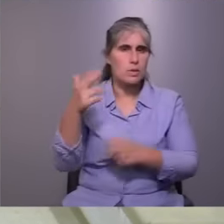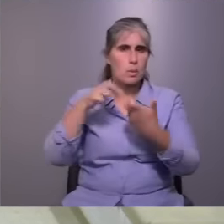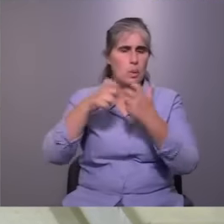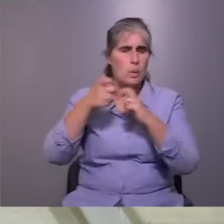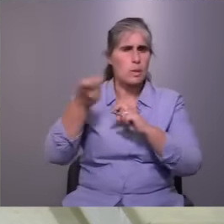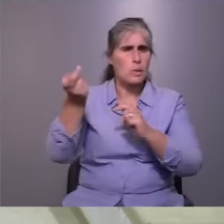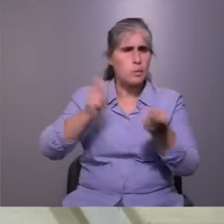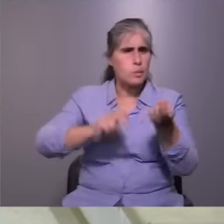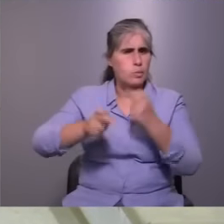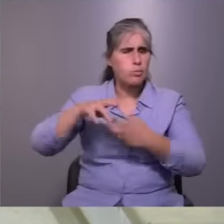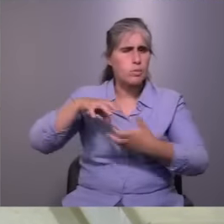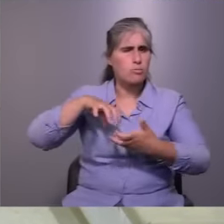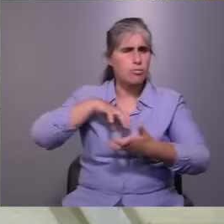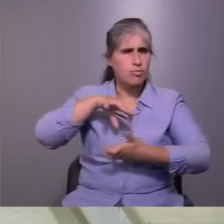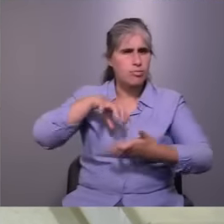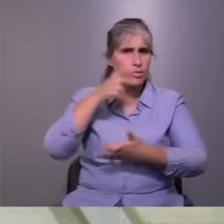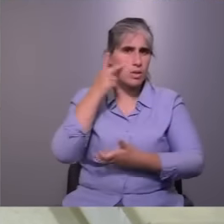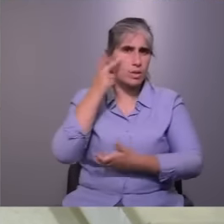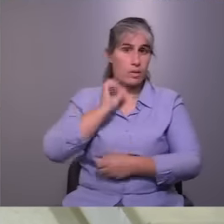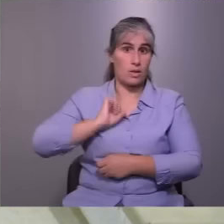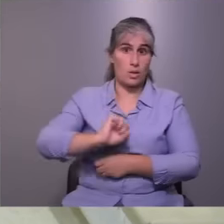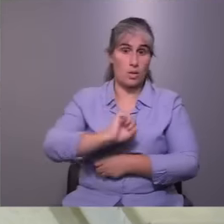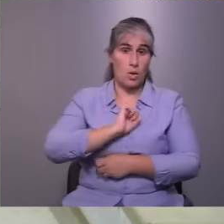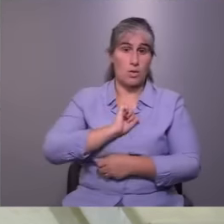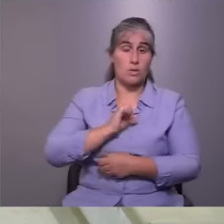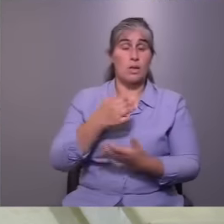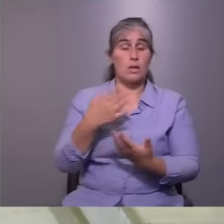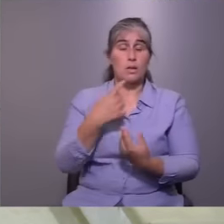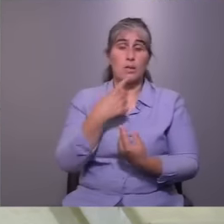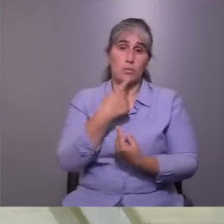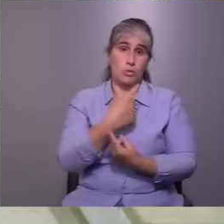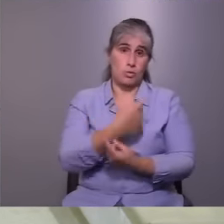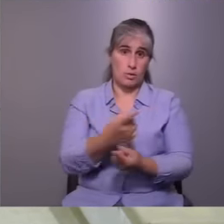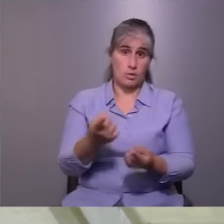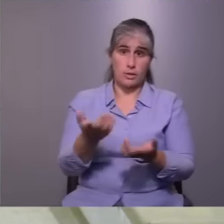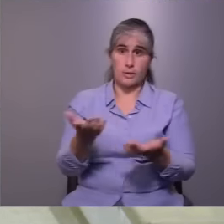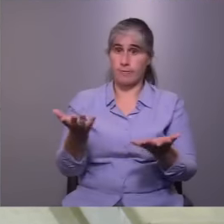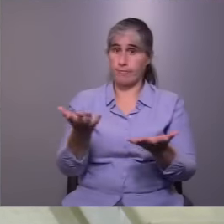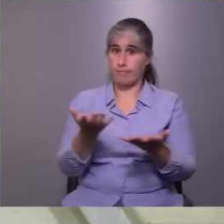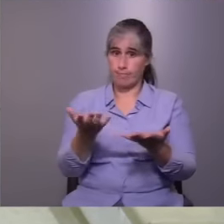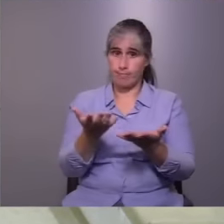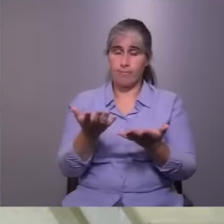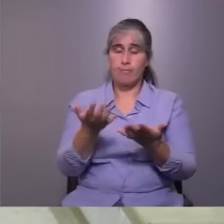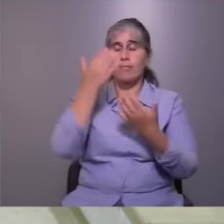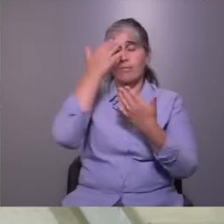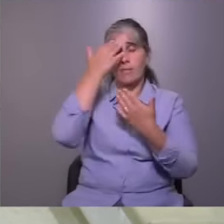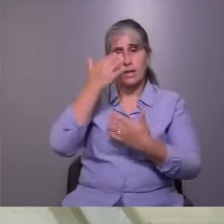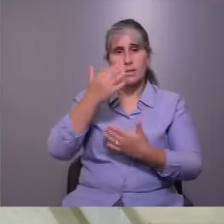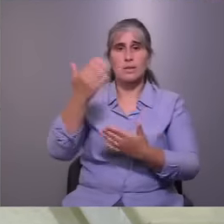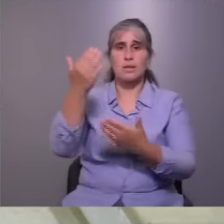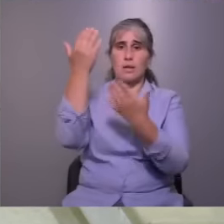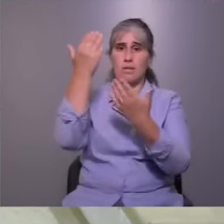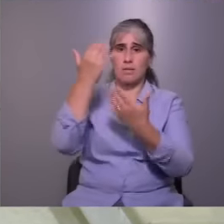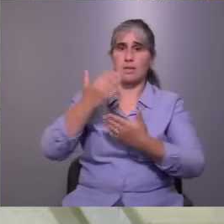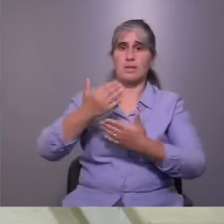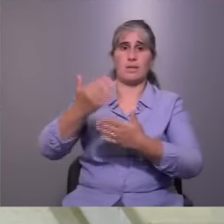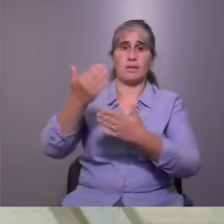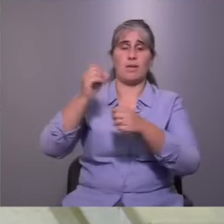nos guia pelos mares, quantas vezes tão adversos da nossa vida. Diremos por